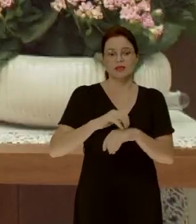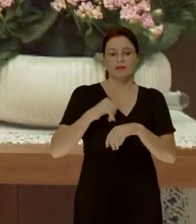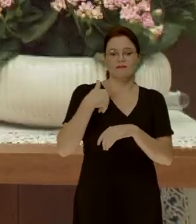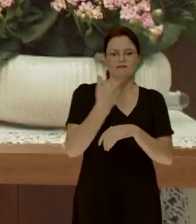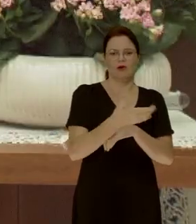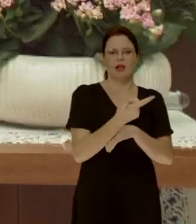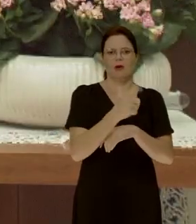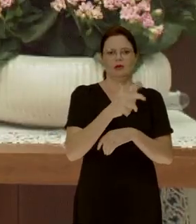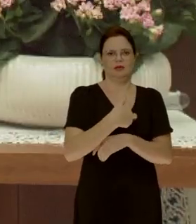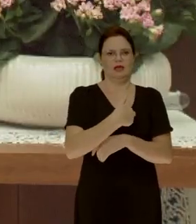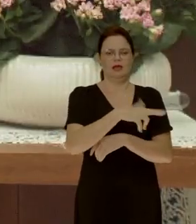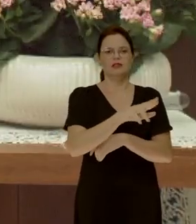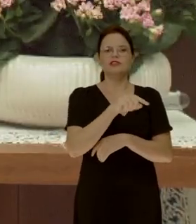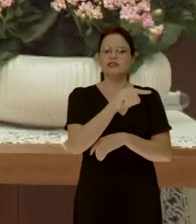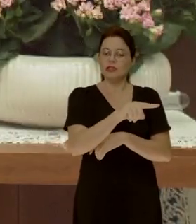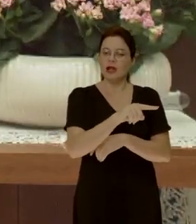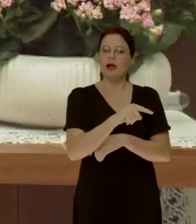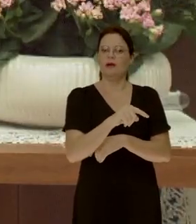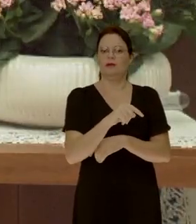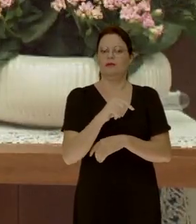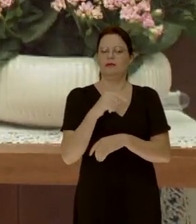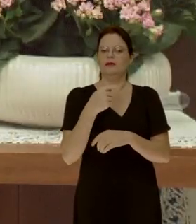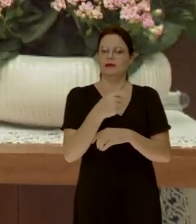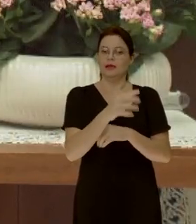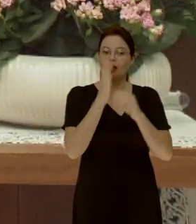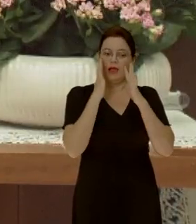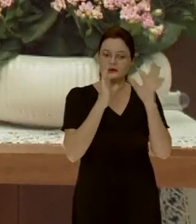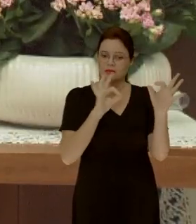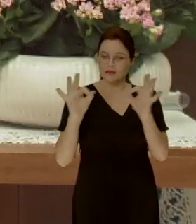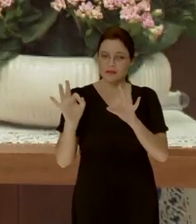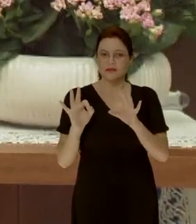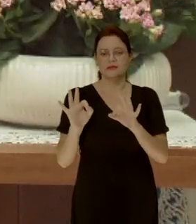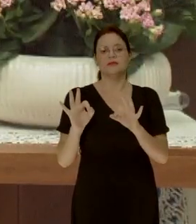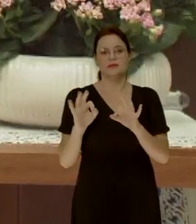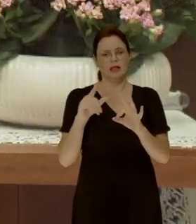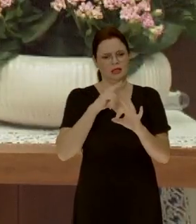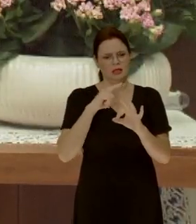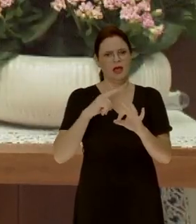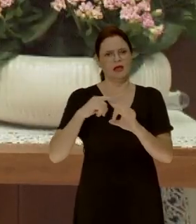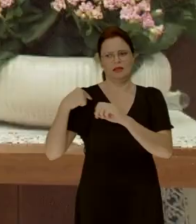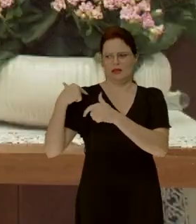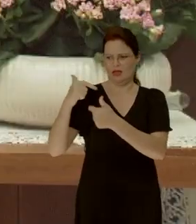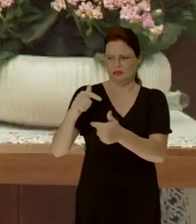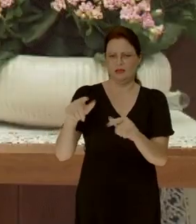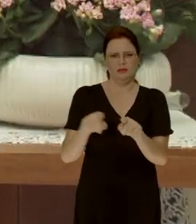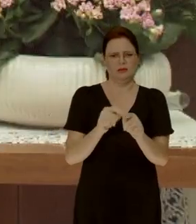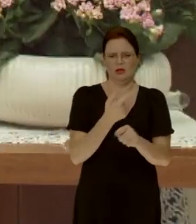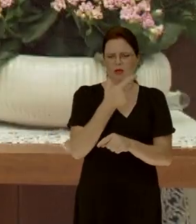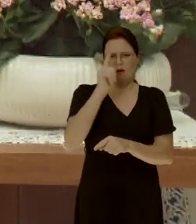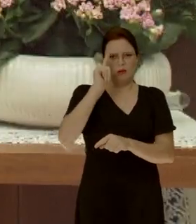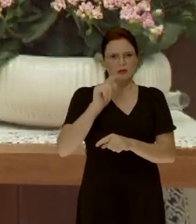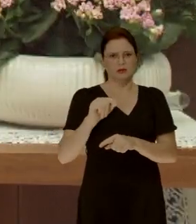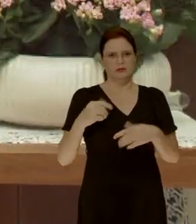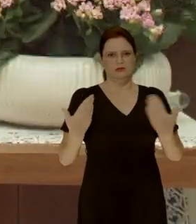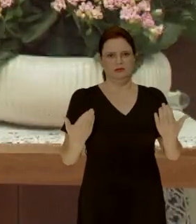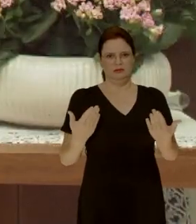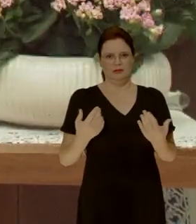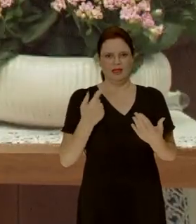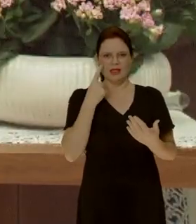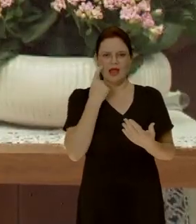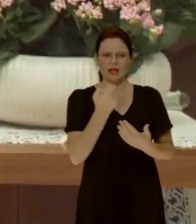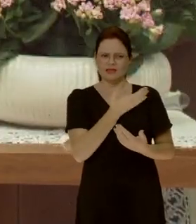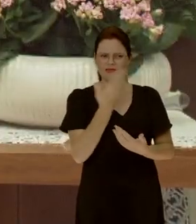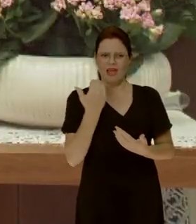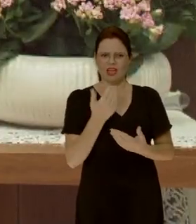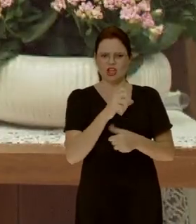igrejas tradicionais e também não tradicionais. Nós não temos interesse em botar esse povo dentro das igrejas,